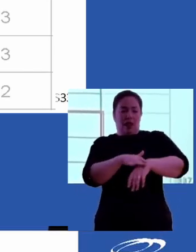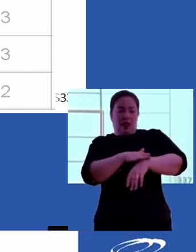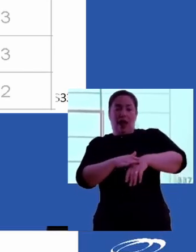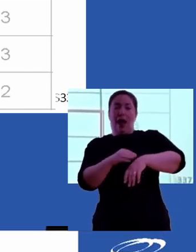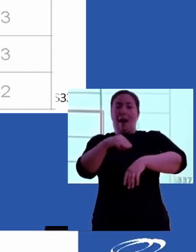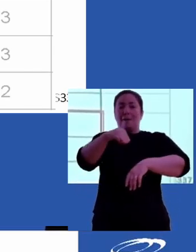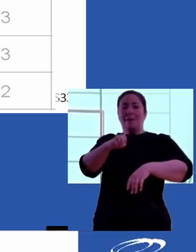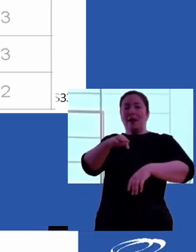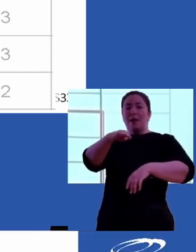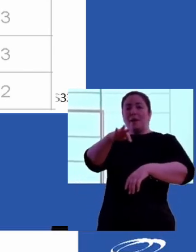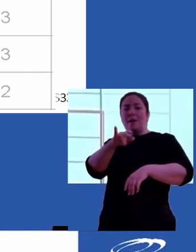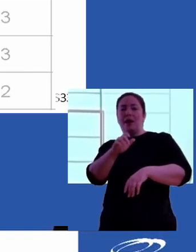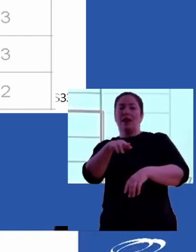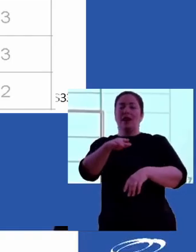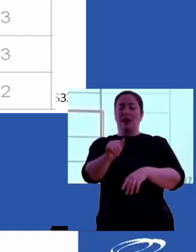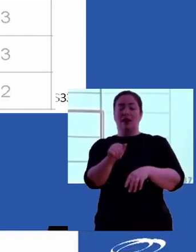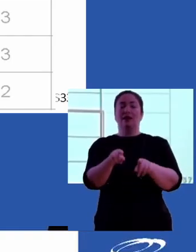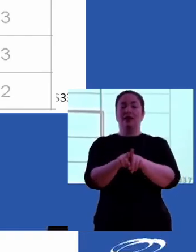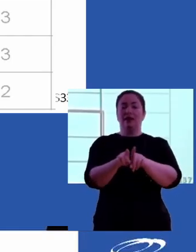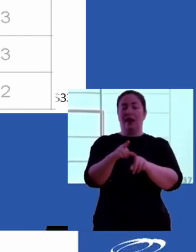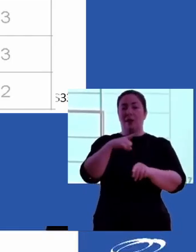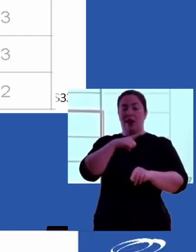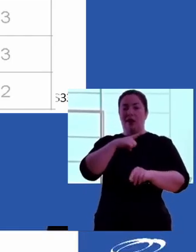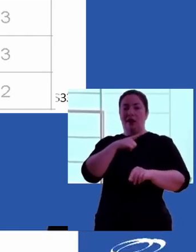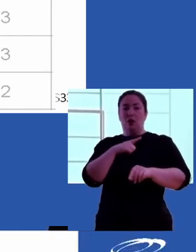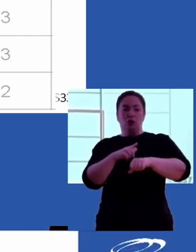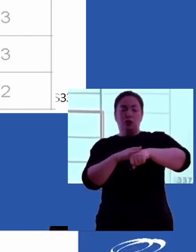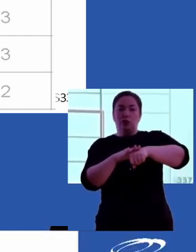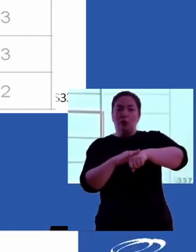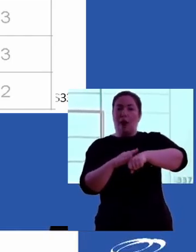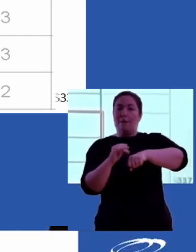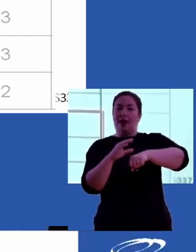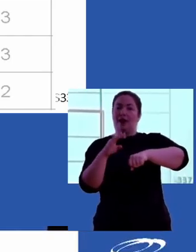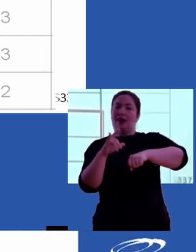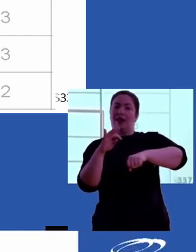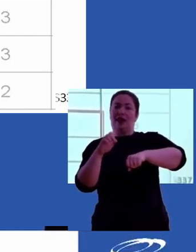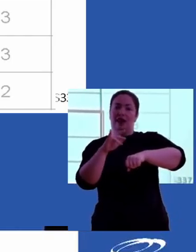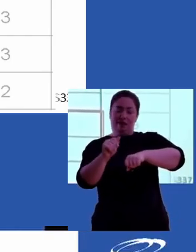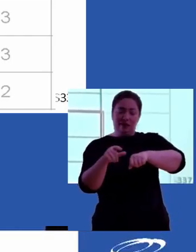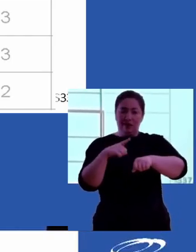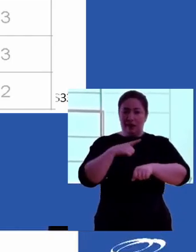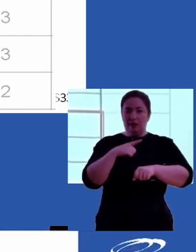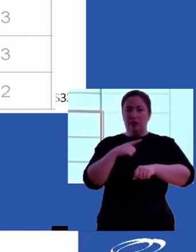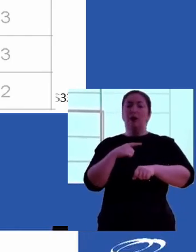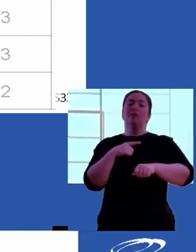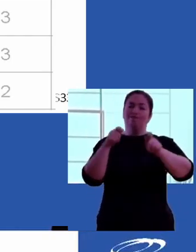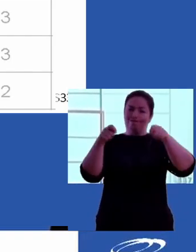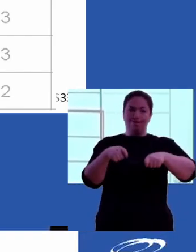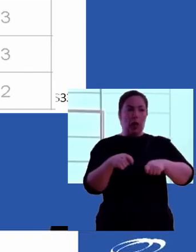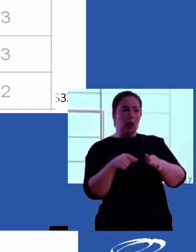atentar para o espécime clínico, a membrana periprotética, isso também é um critério menor de diagnóstico de infecção por esse